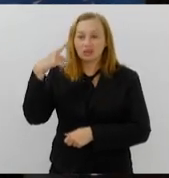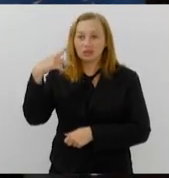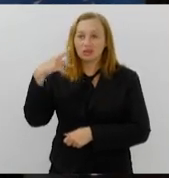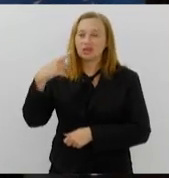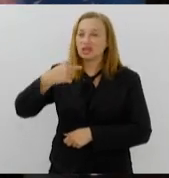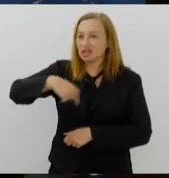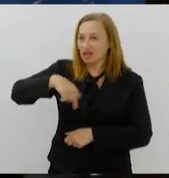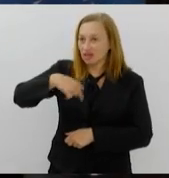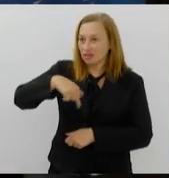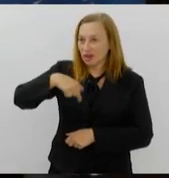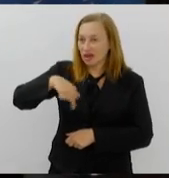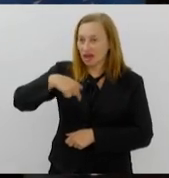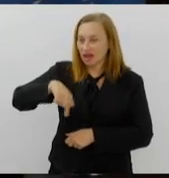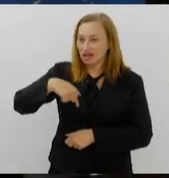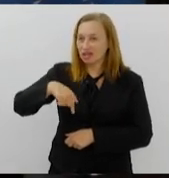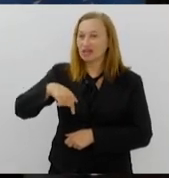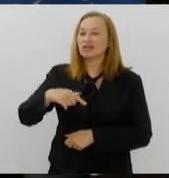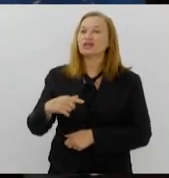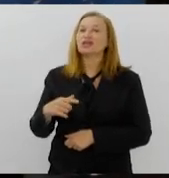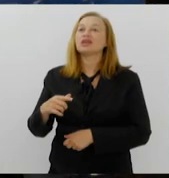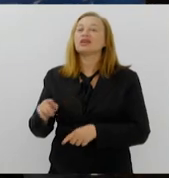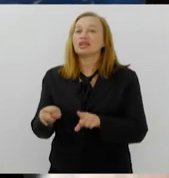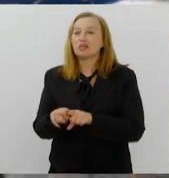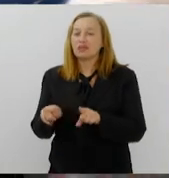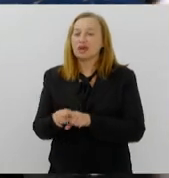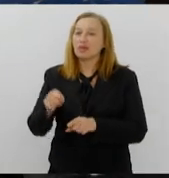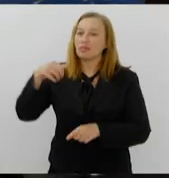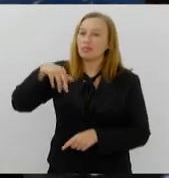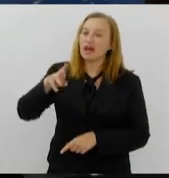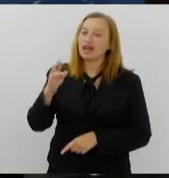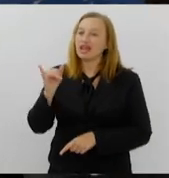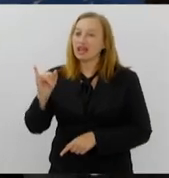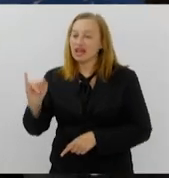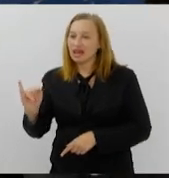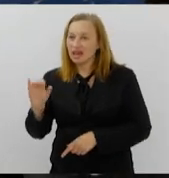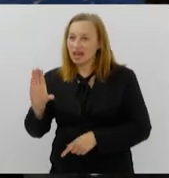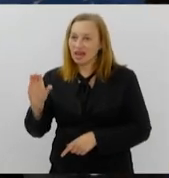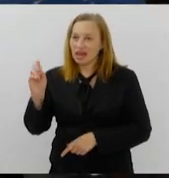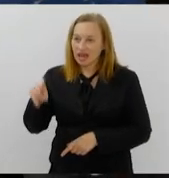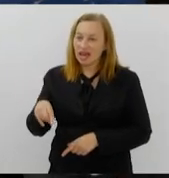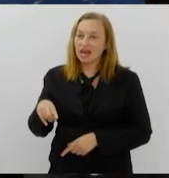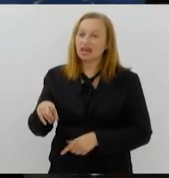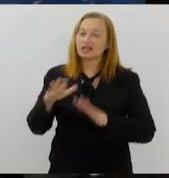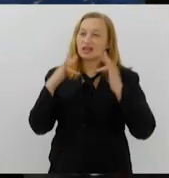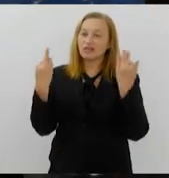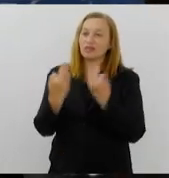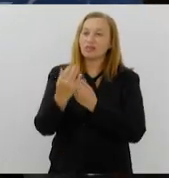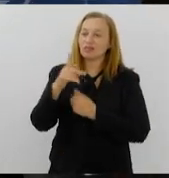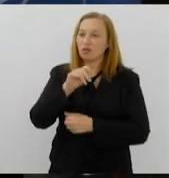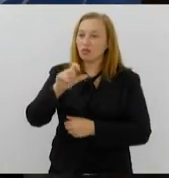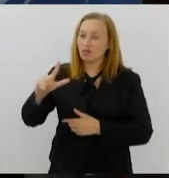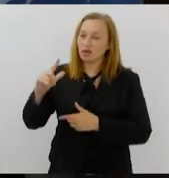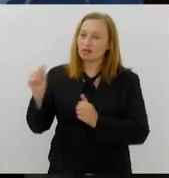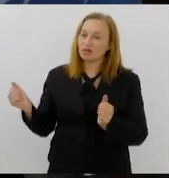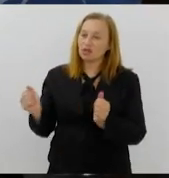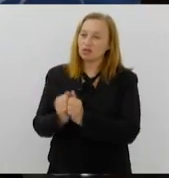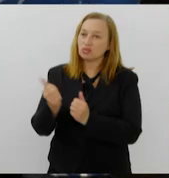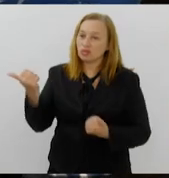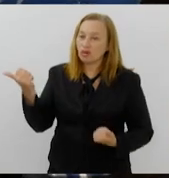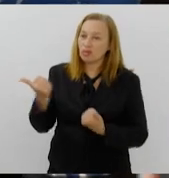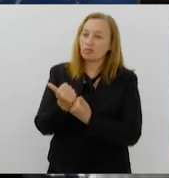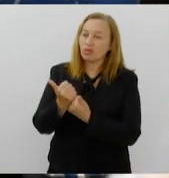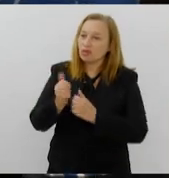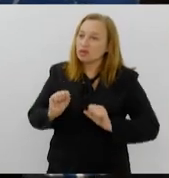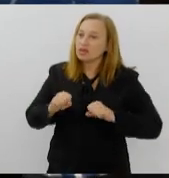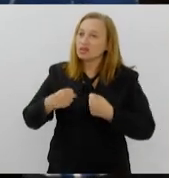o vereador Chiquinho, eleito em Maricá, vereadores que fazem parte do grupo da família Pobel e que tiveram nosso apoio, nosso